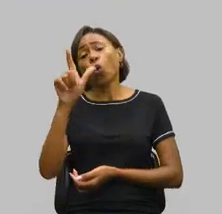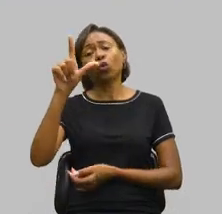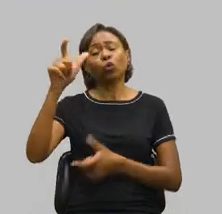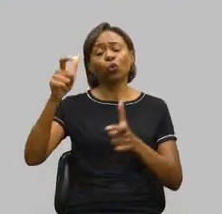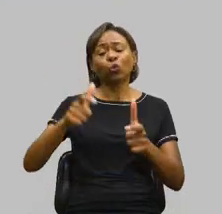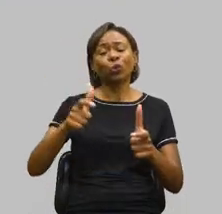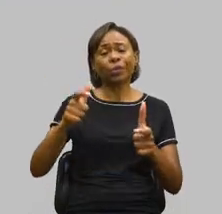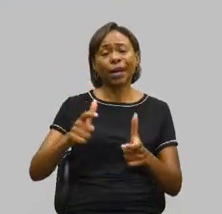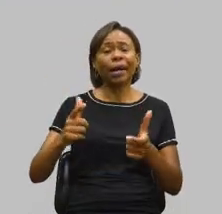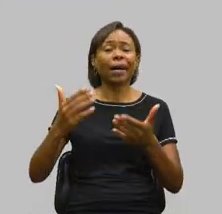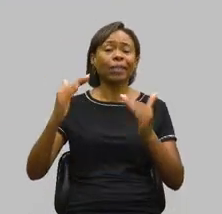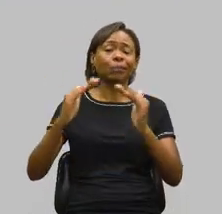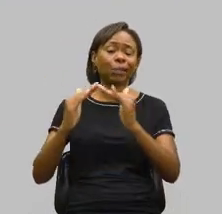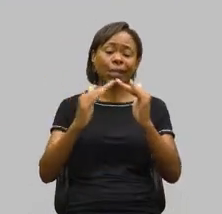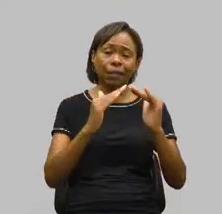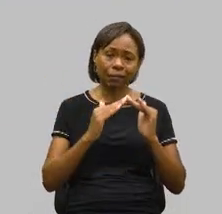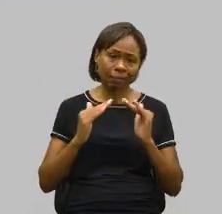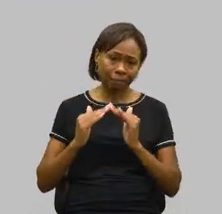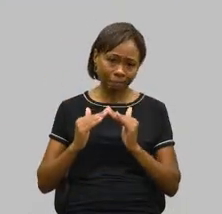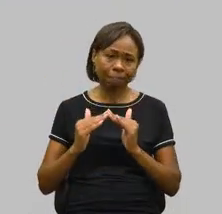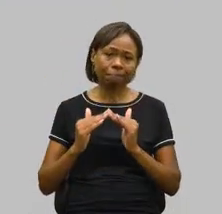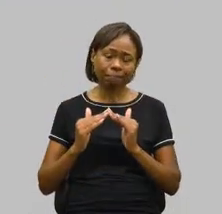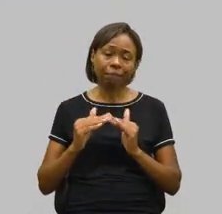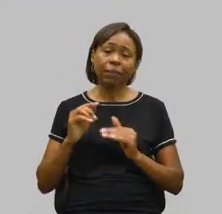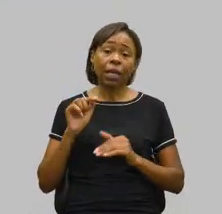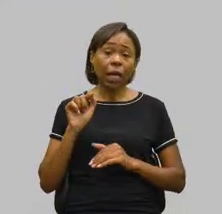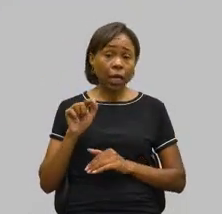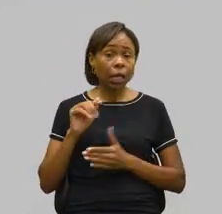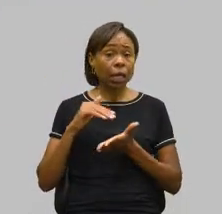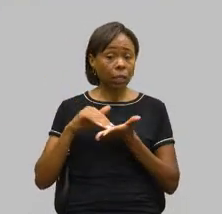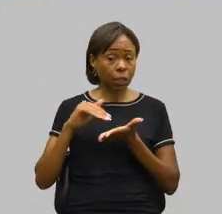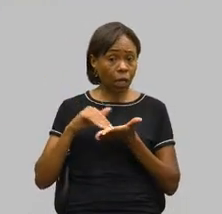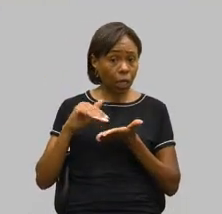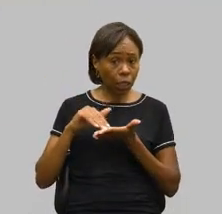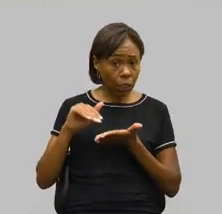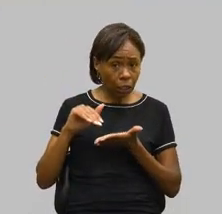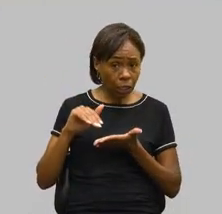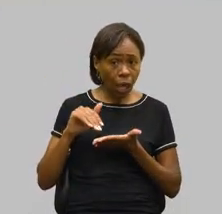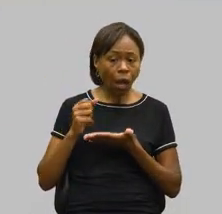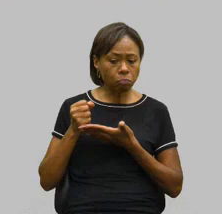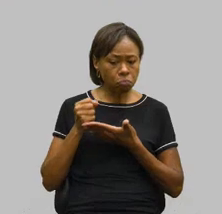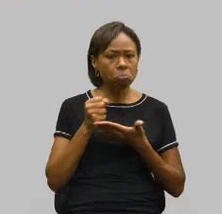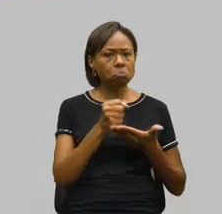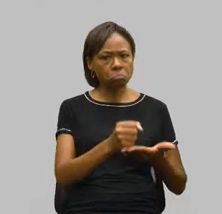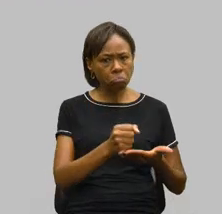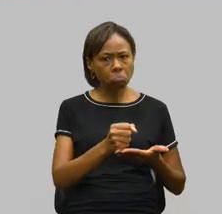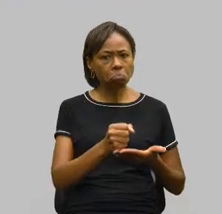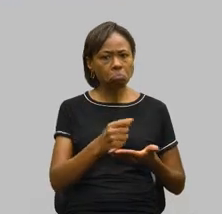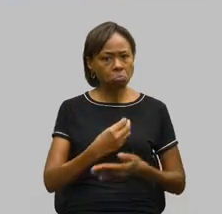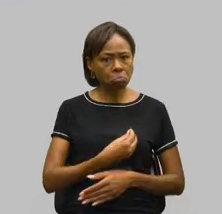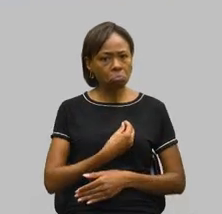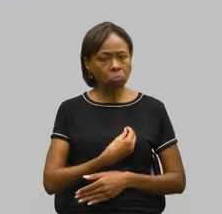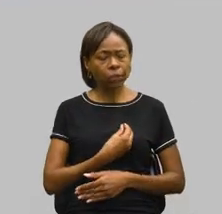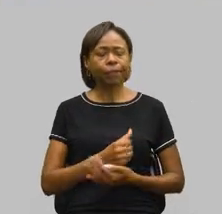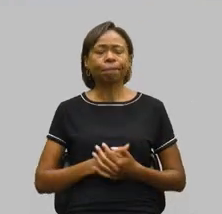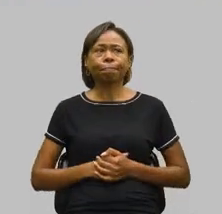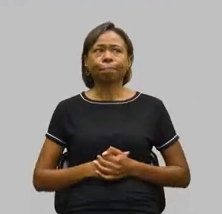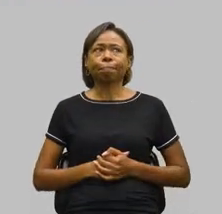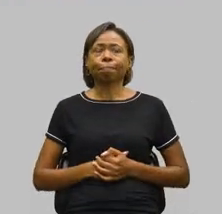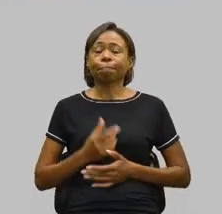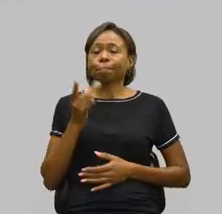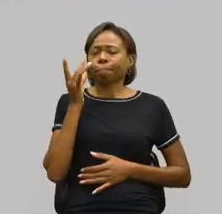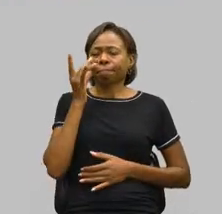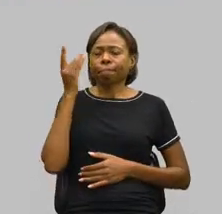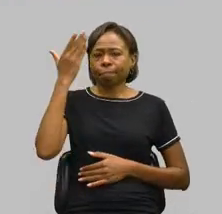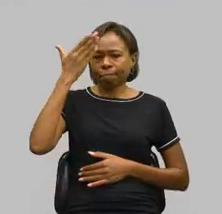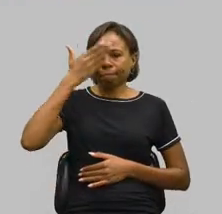e nesses momentos mais cruciais a cedes está ali e eu quero aqui fazer um testemunho de